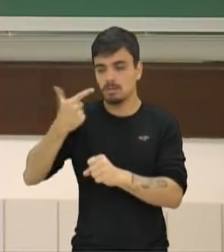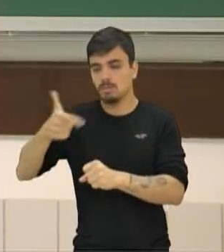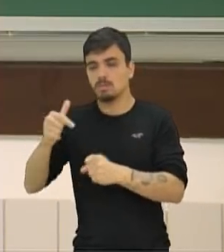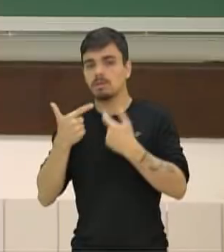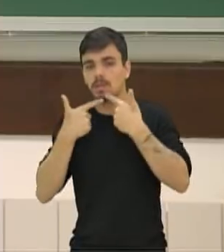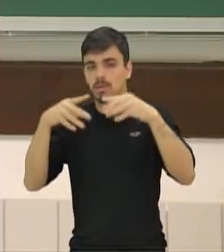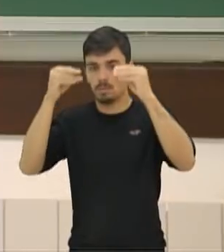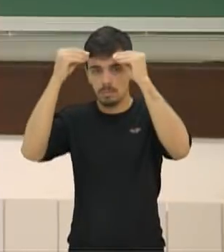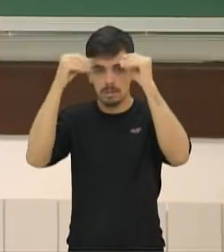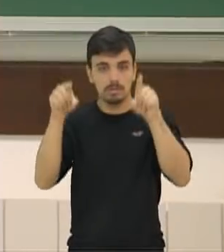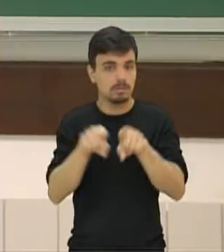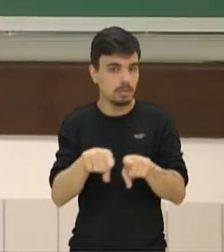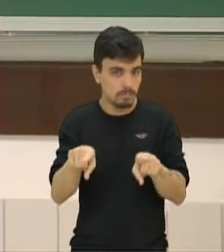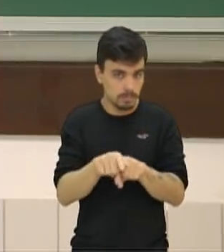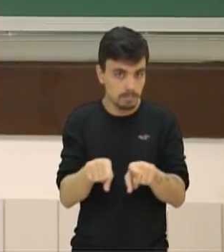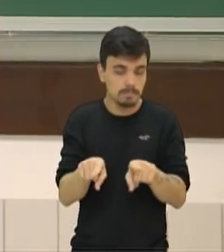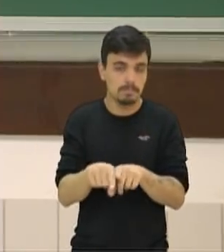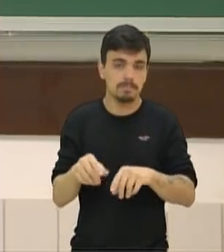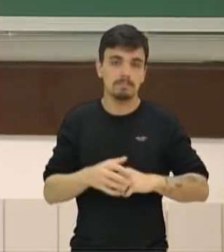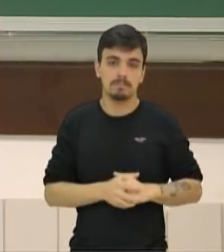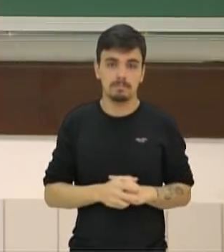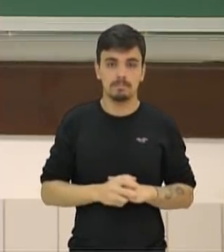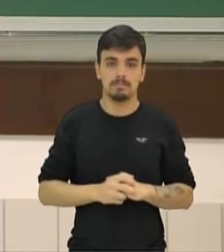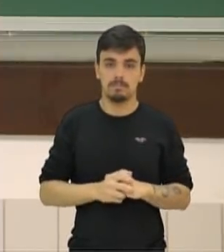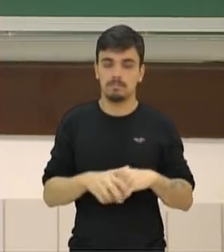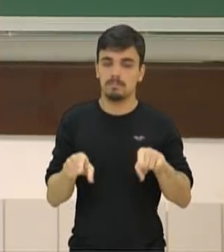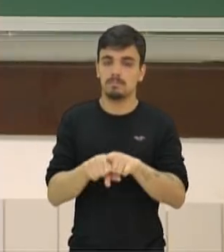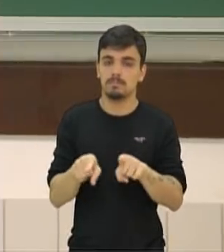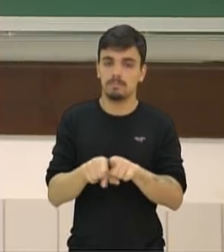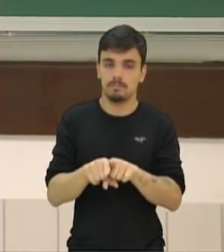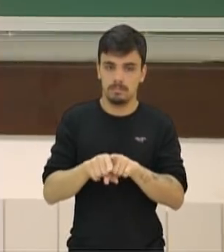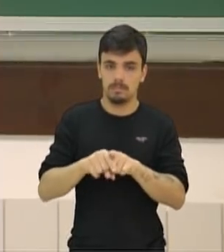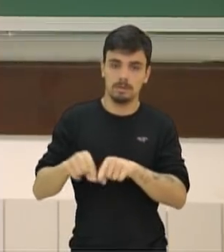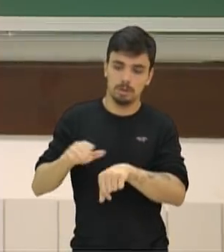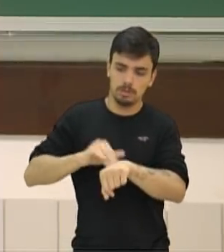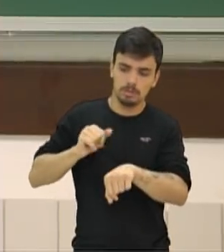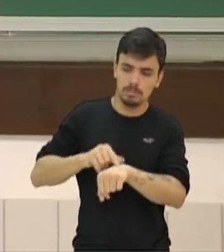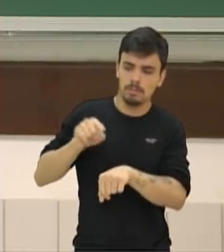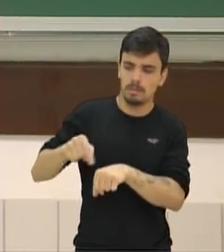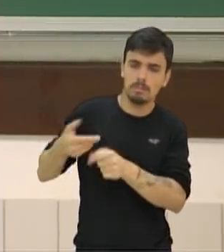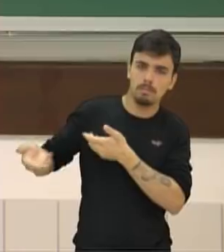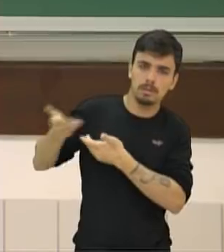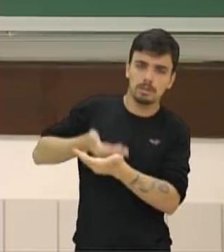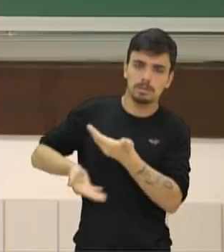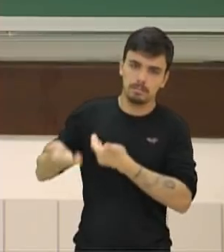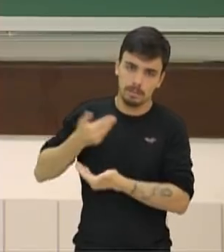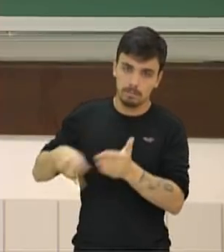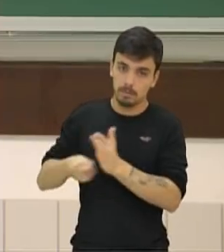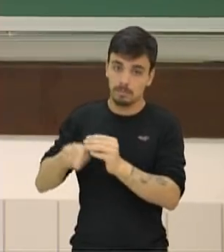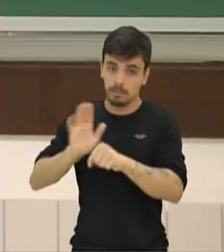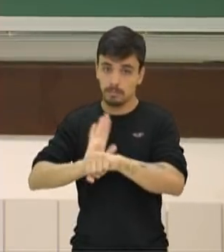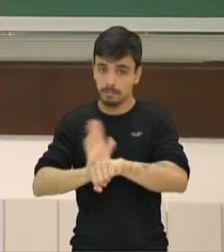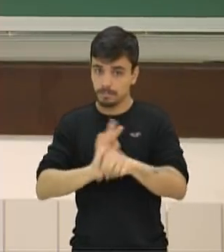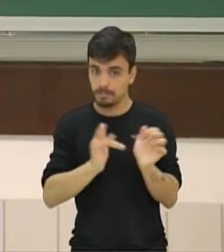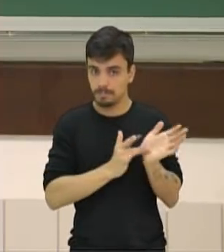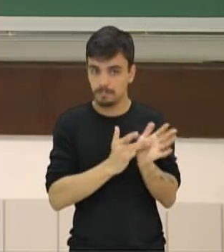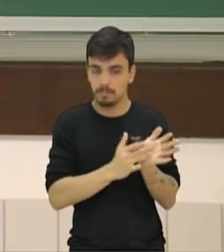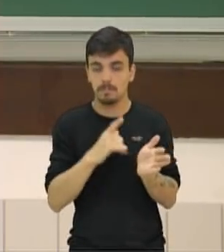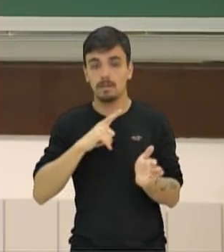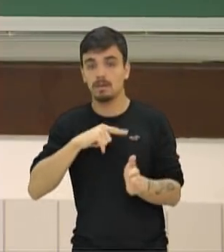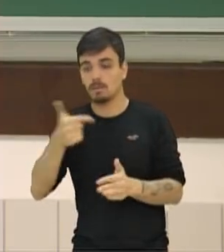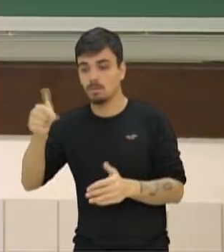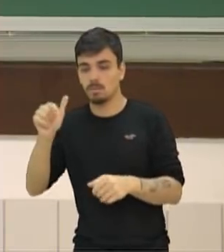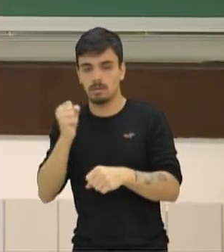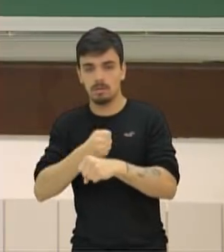linguagens também. Então, ele aproveitava e chamava eles para participar da encenação. E a gente vai ver uma obra que